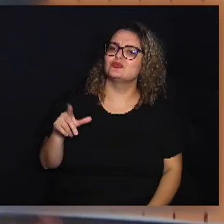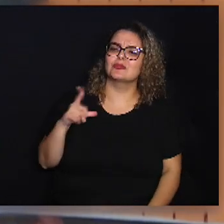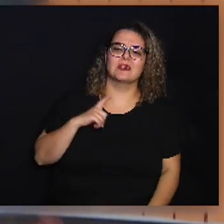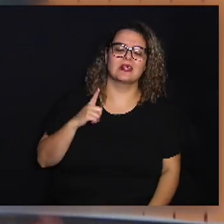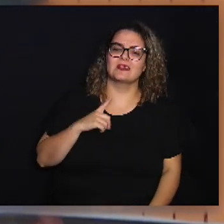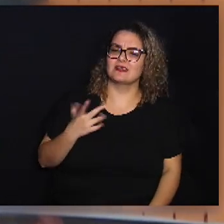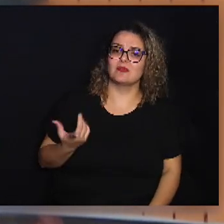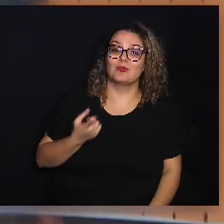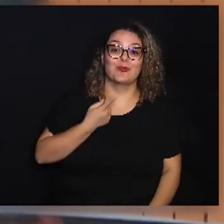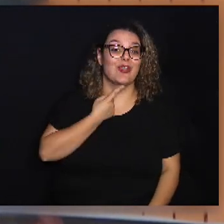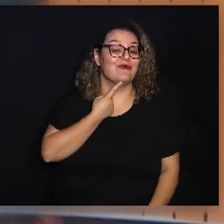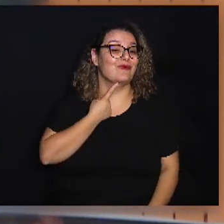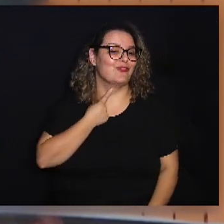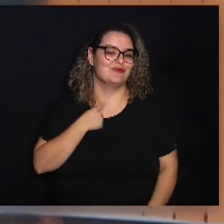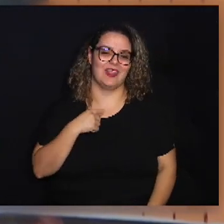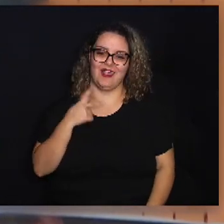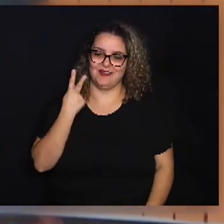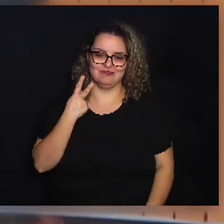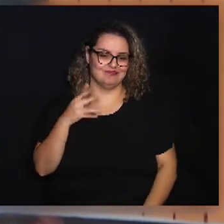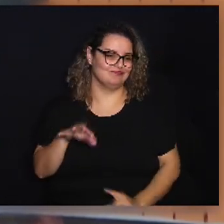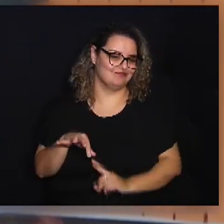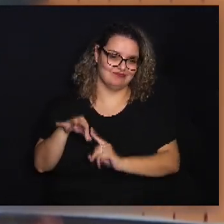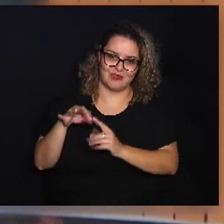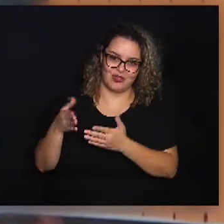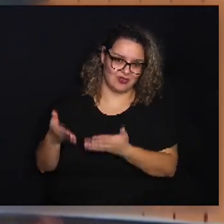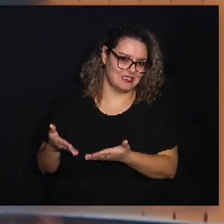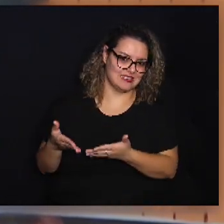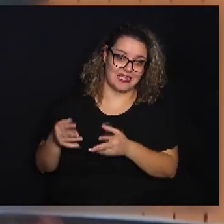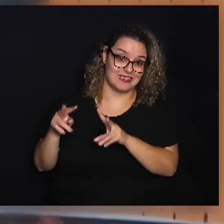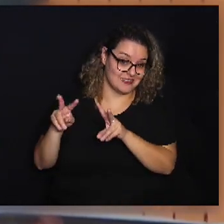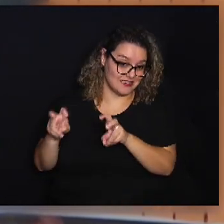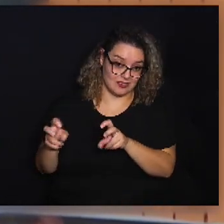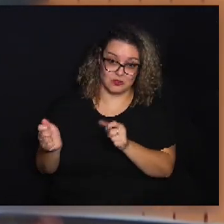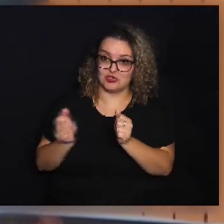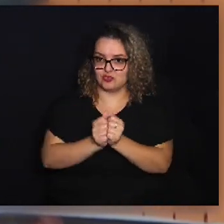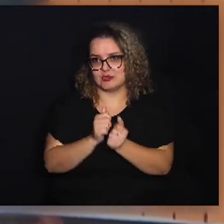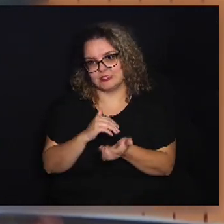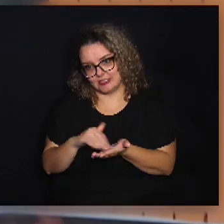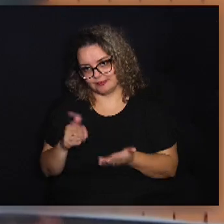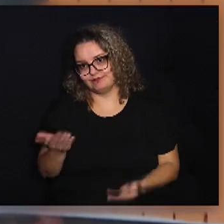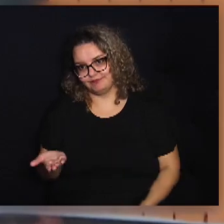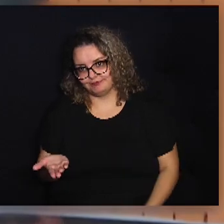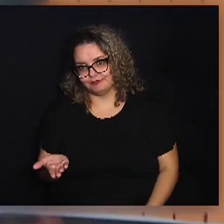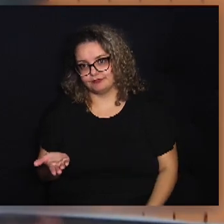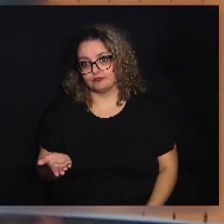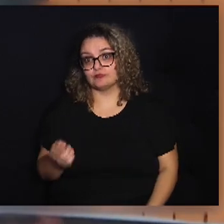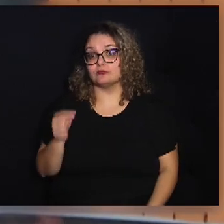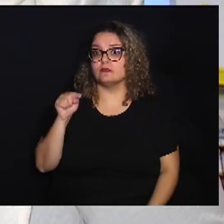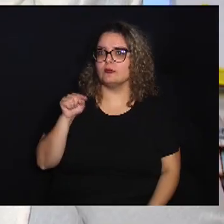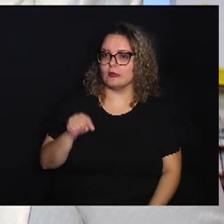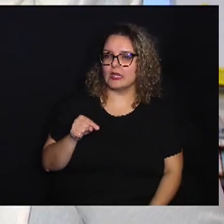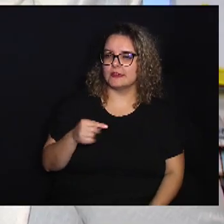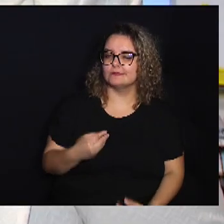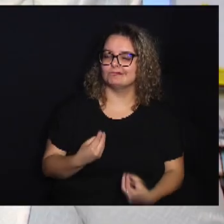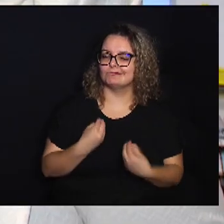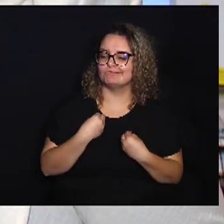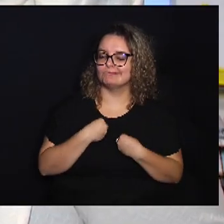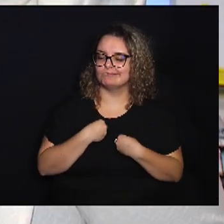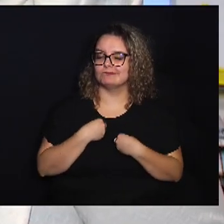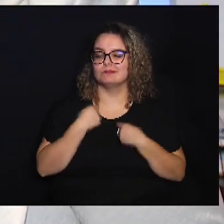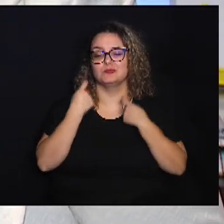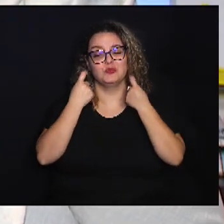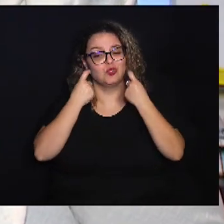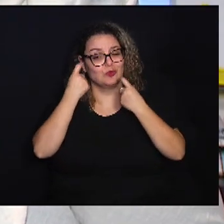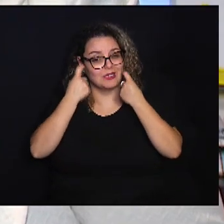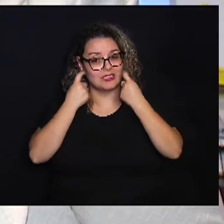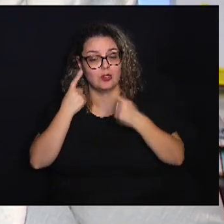uma vontade política de se priorizar isso junto à secretaria. E isso nos causa muita preocupação, porque